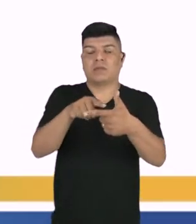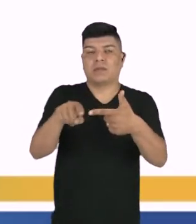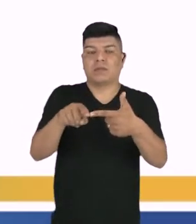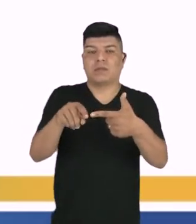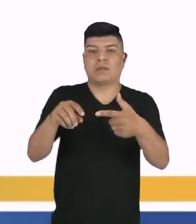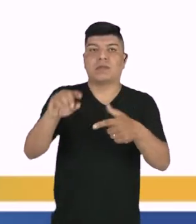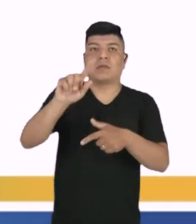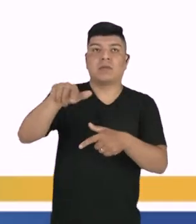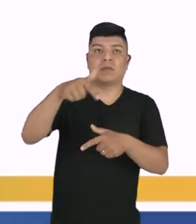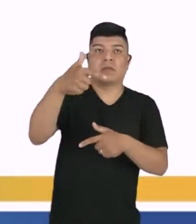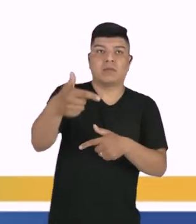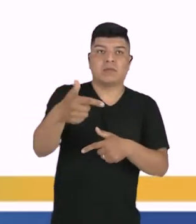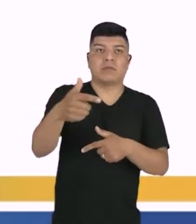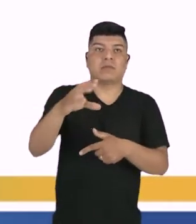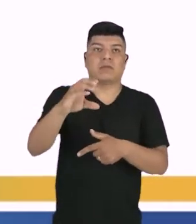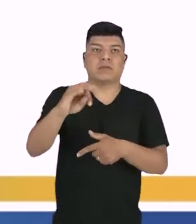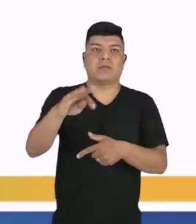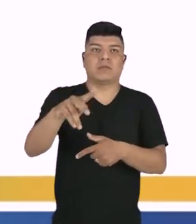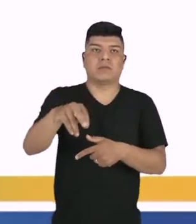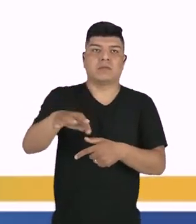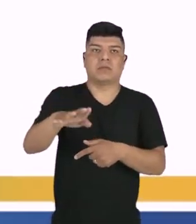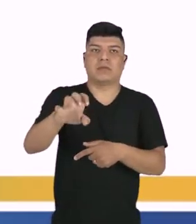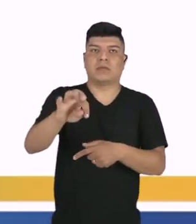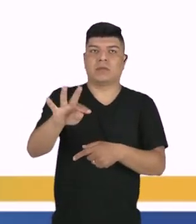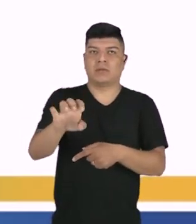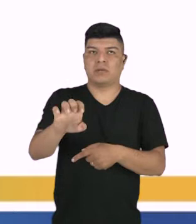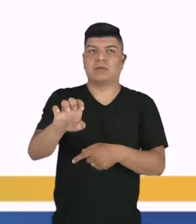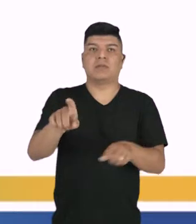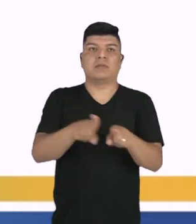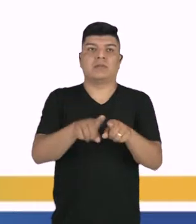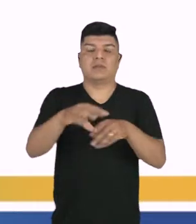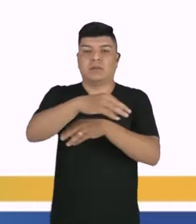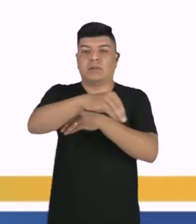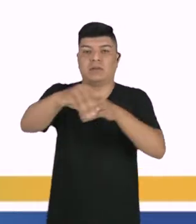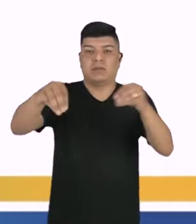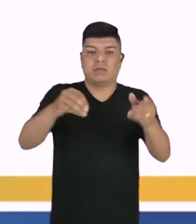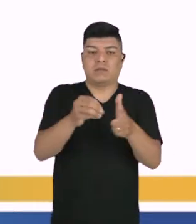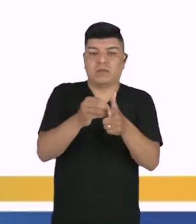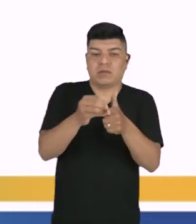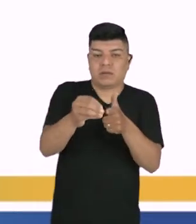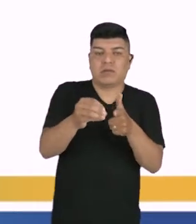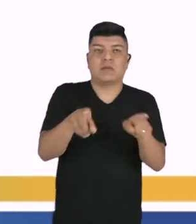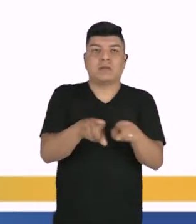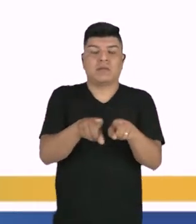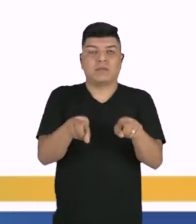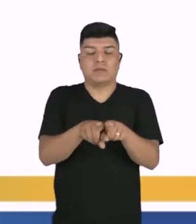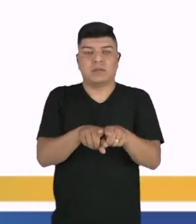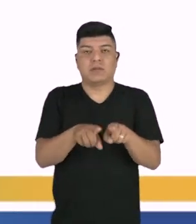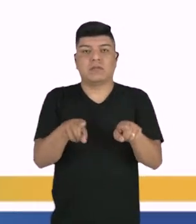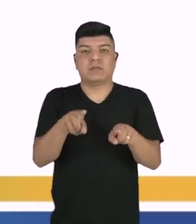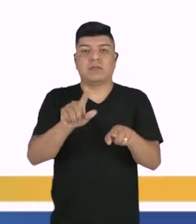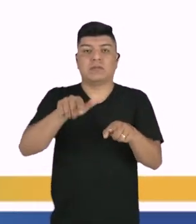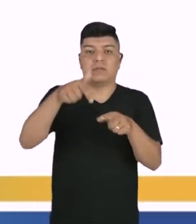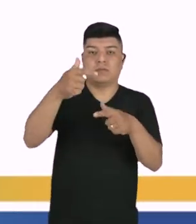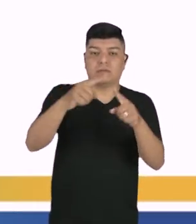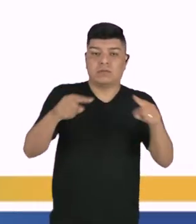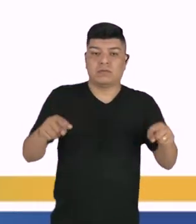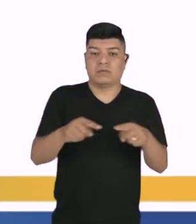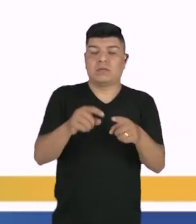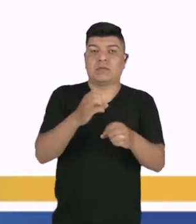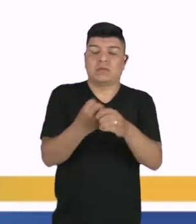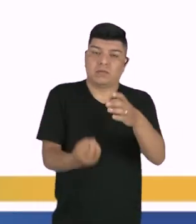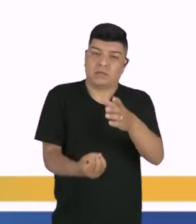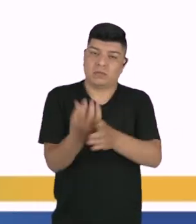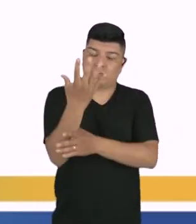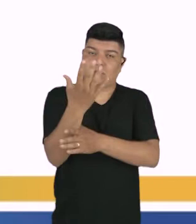seno, também a cotangente, o inverso da tangente, e algumas relações trigonométricas